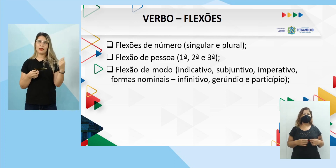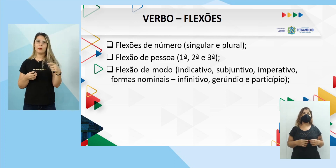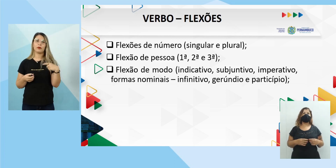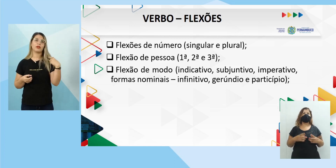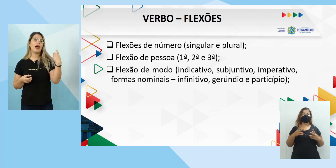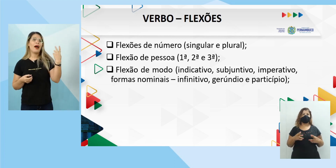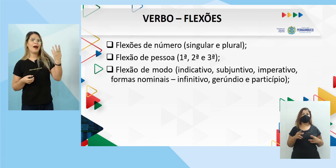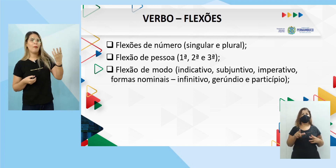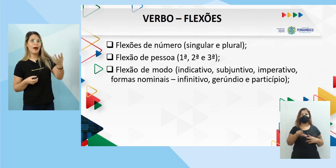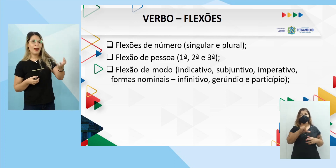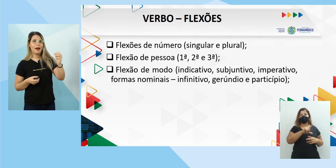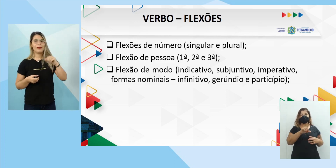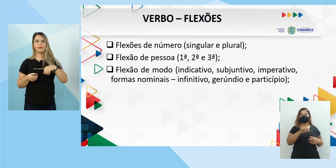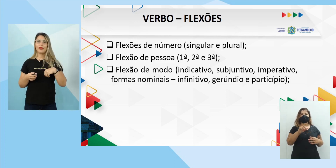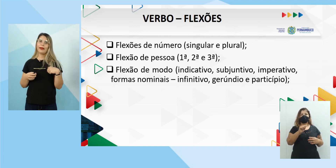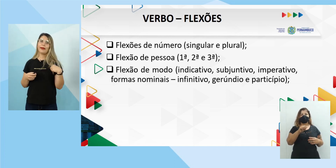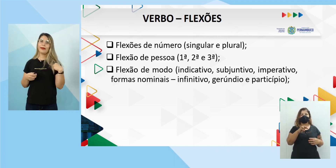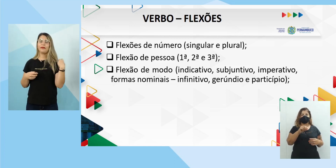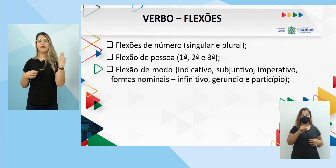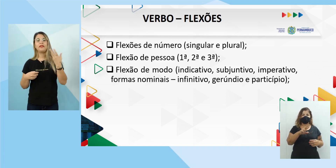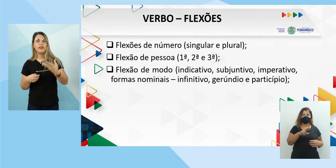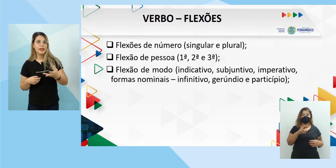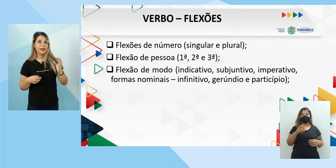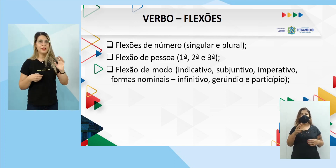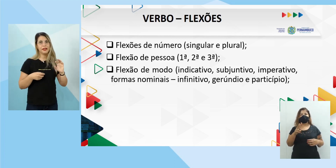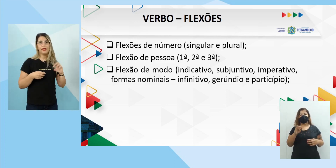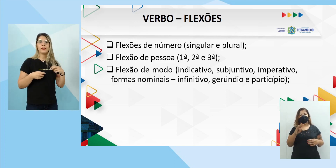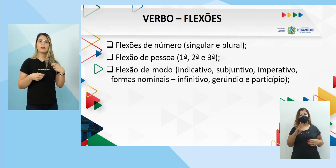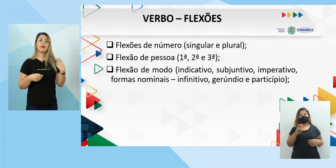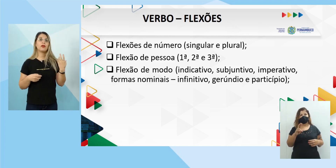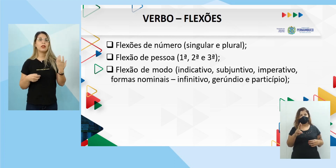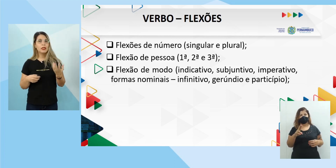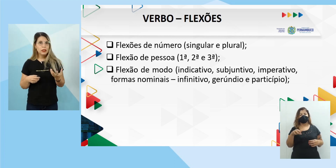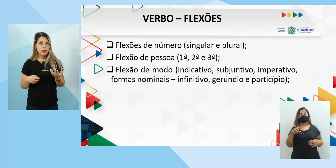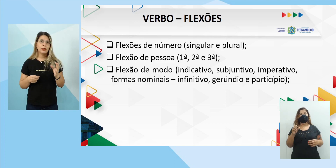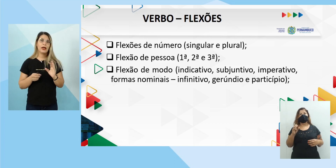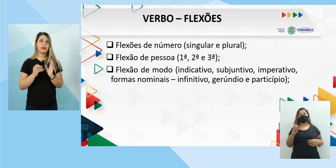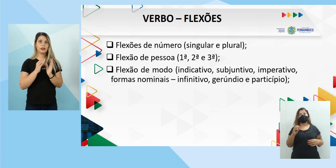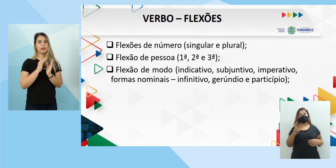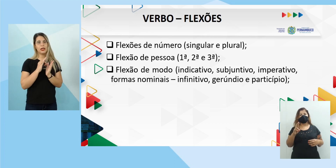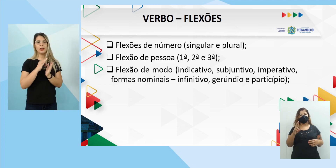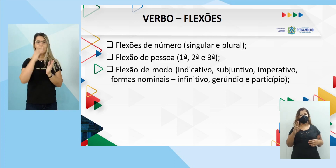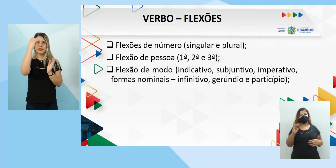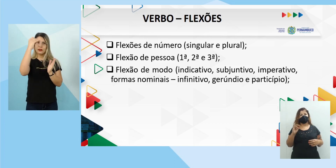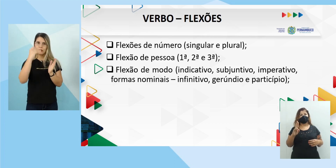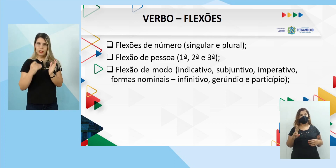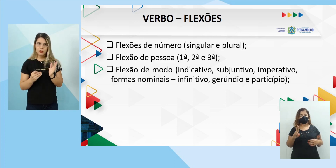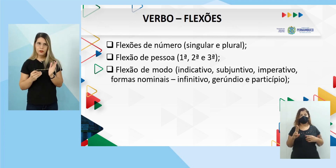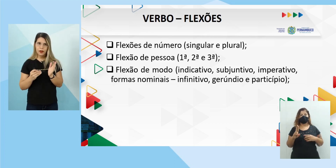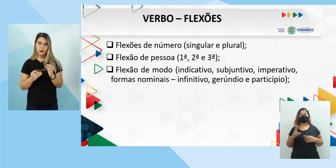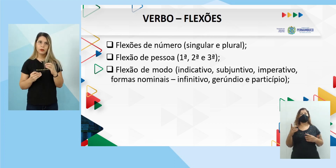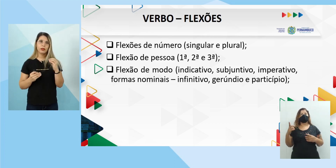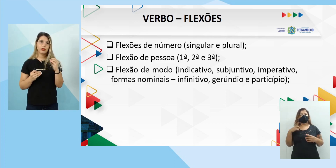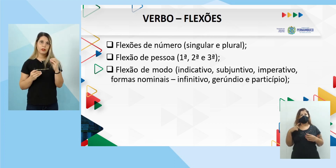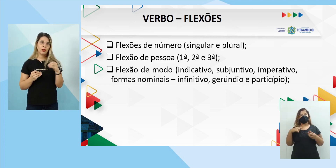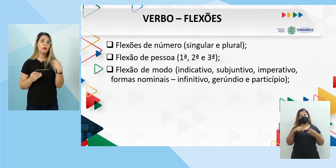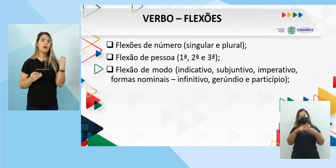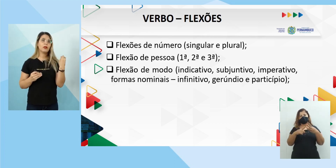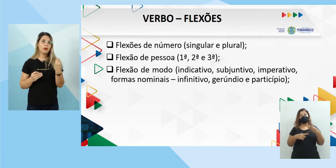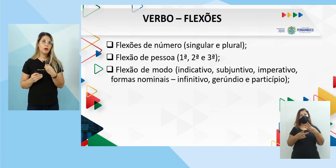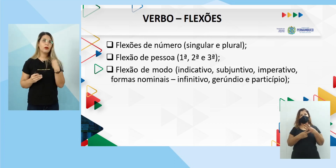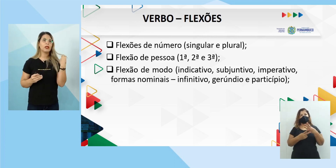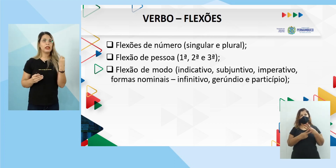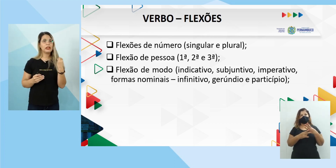nos exemplos, amar, viver, sorrir. A gente tem aí esses 3 verbos que